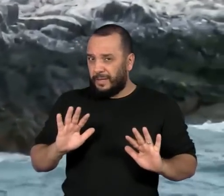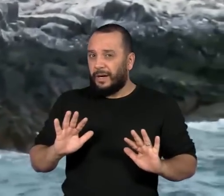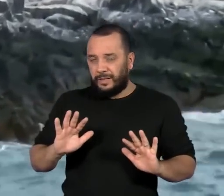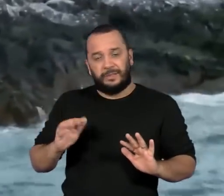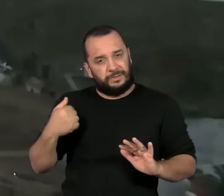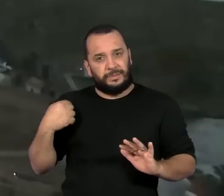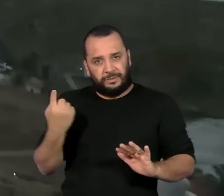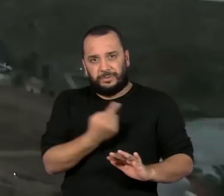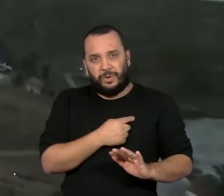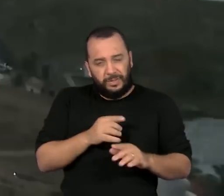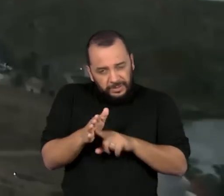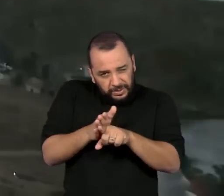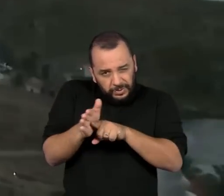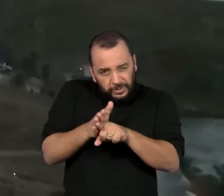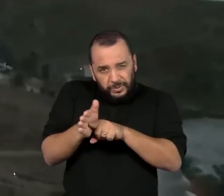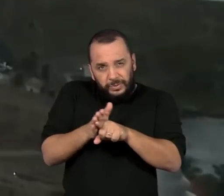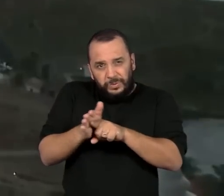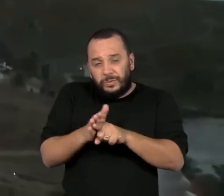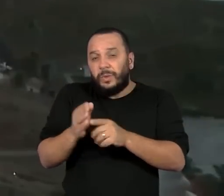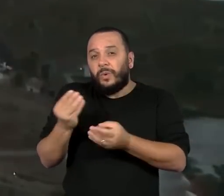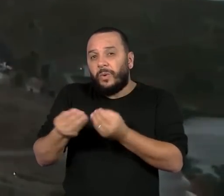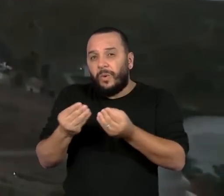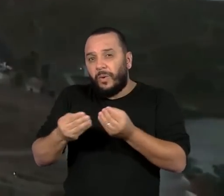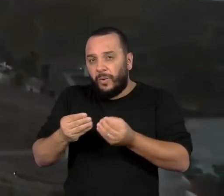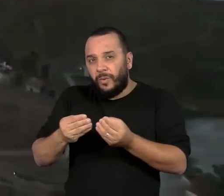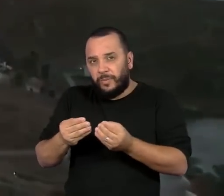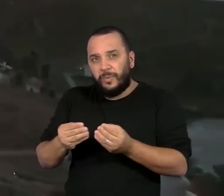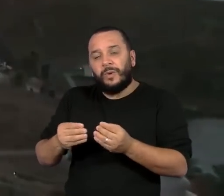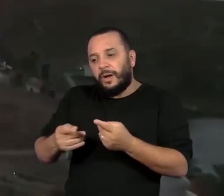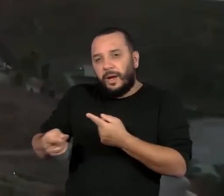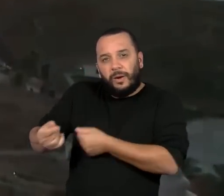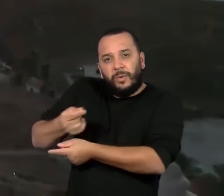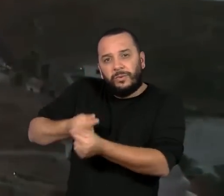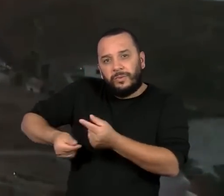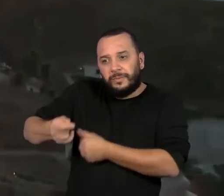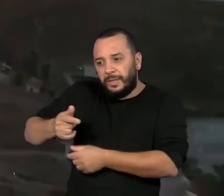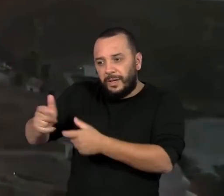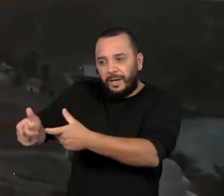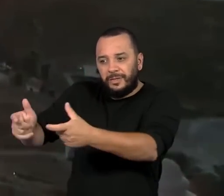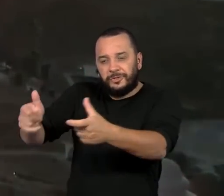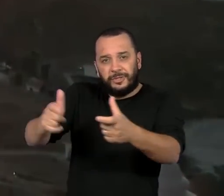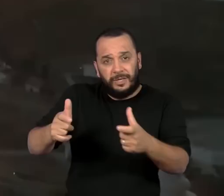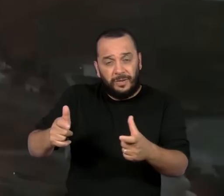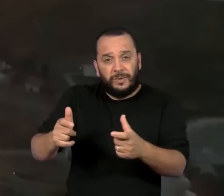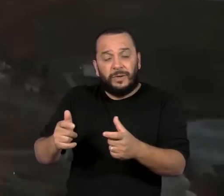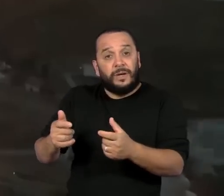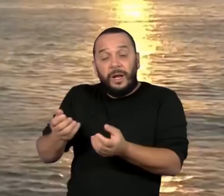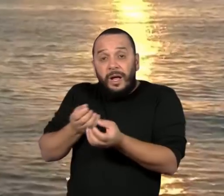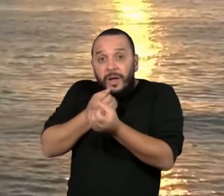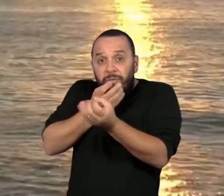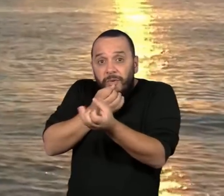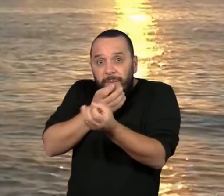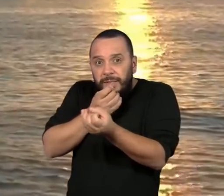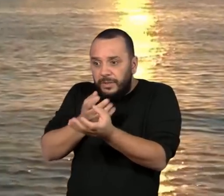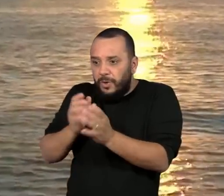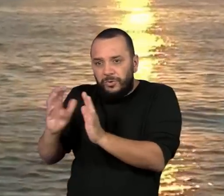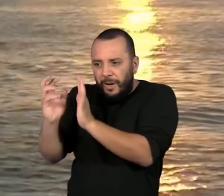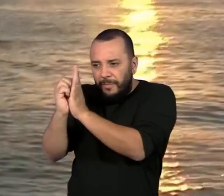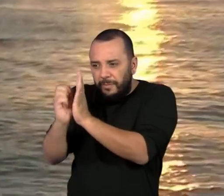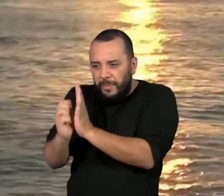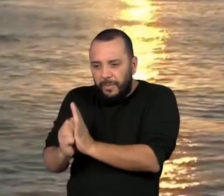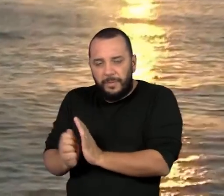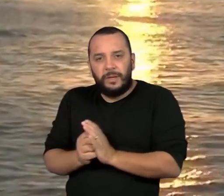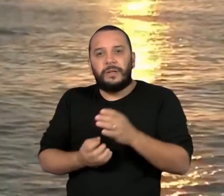atividades econômicas da região. Os autores esperam que os dados sirvam de base para a implementação de políticas